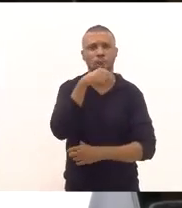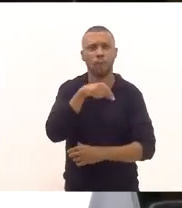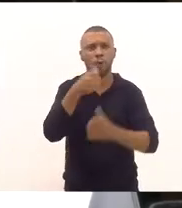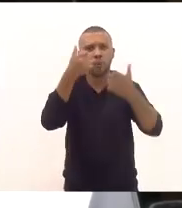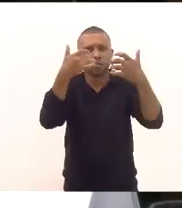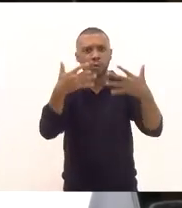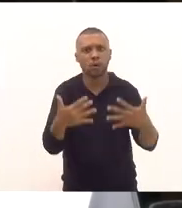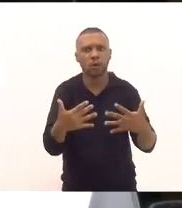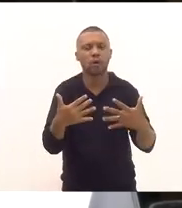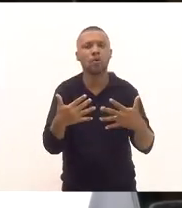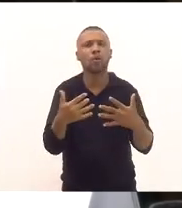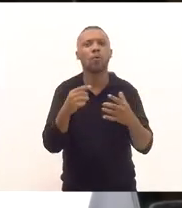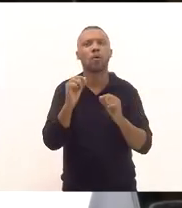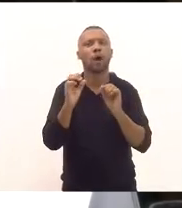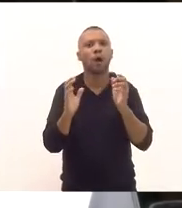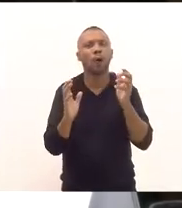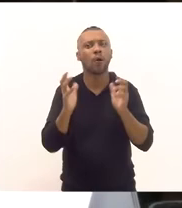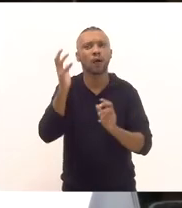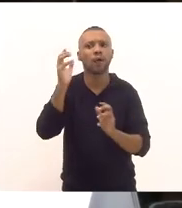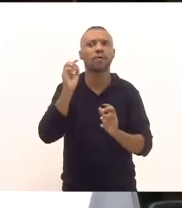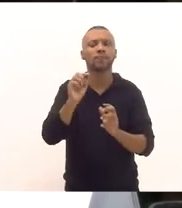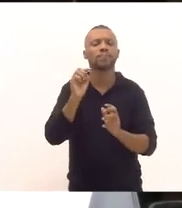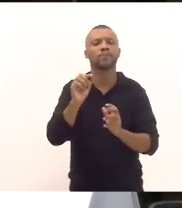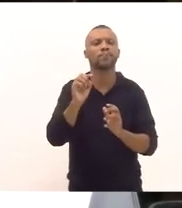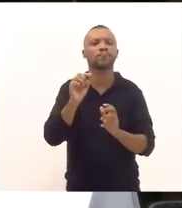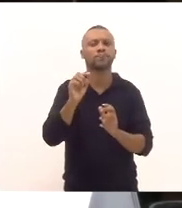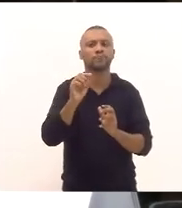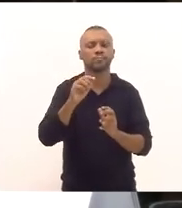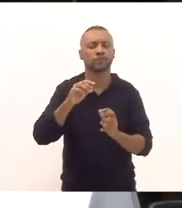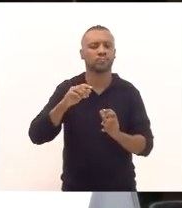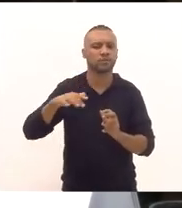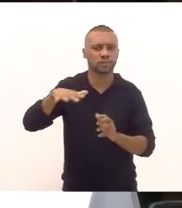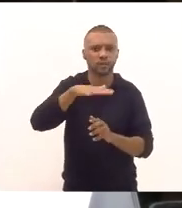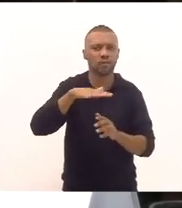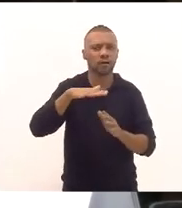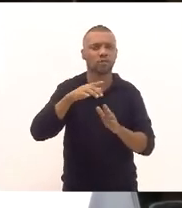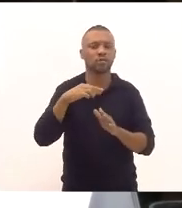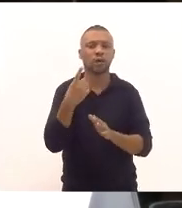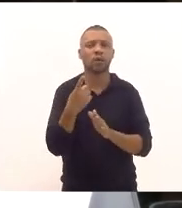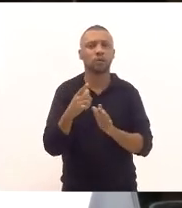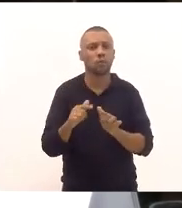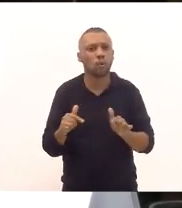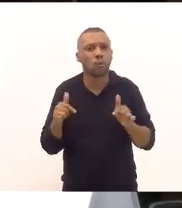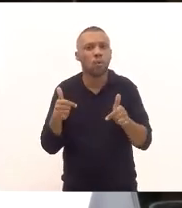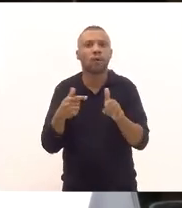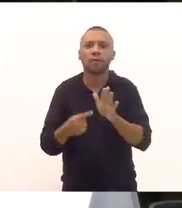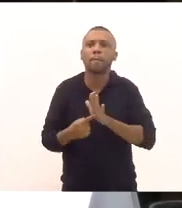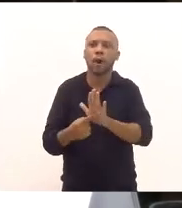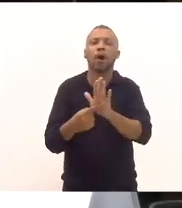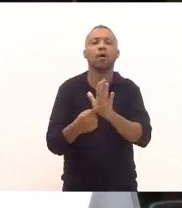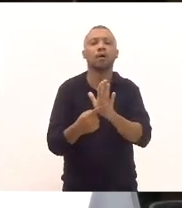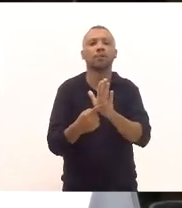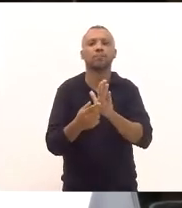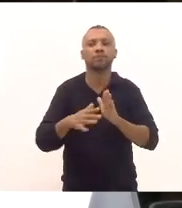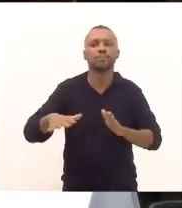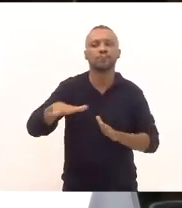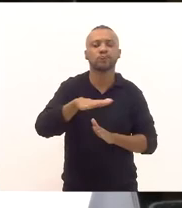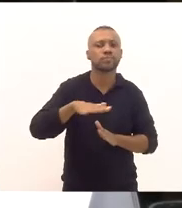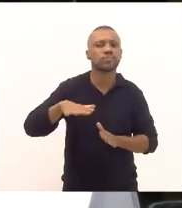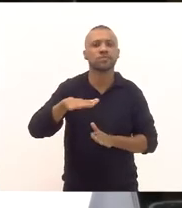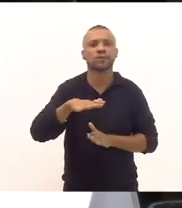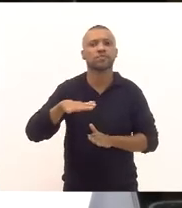fechou mostrando ao mundo inteiro e o nosso orixá foi importante demais